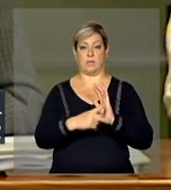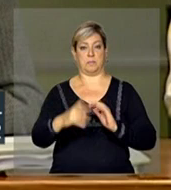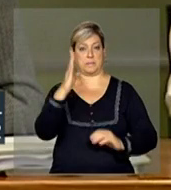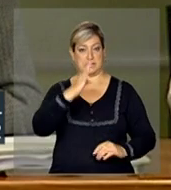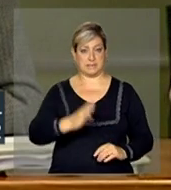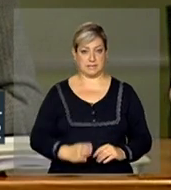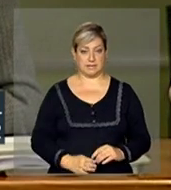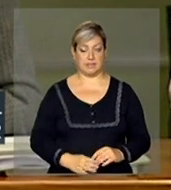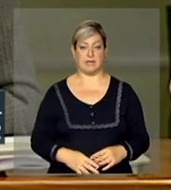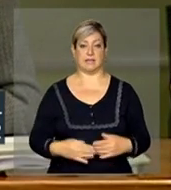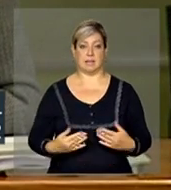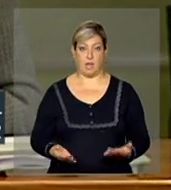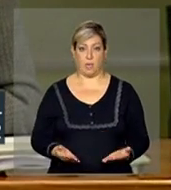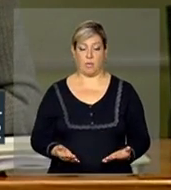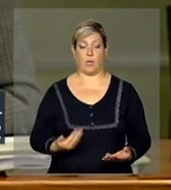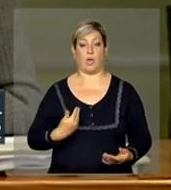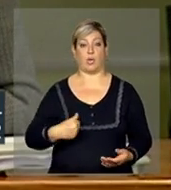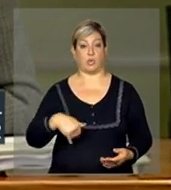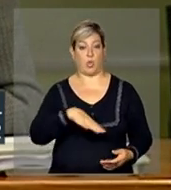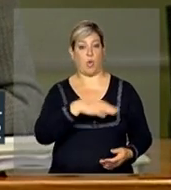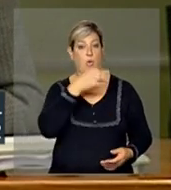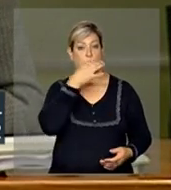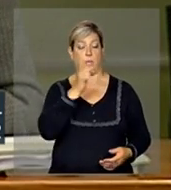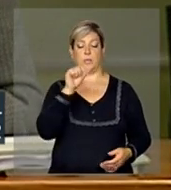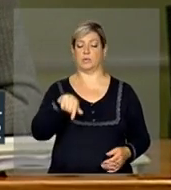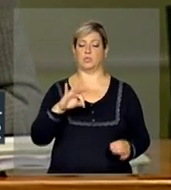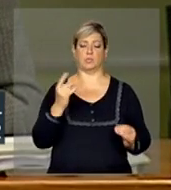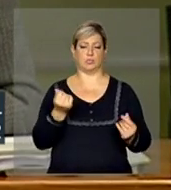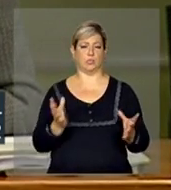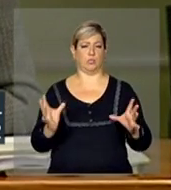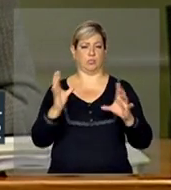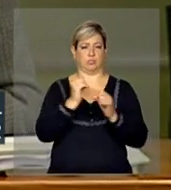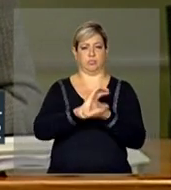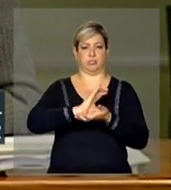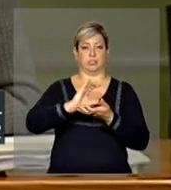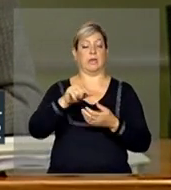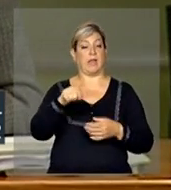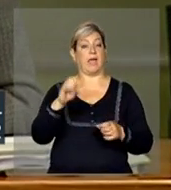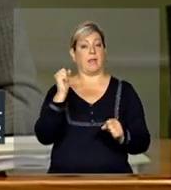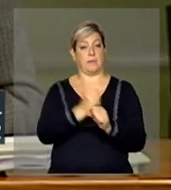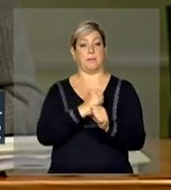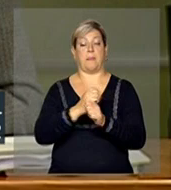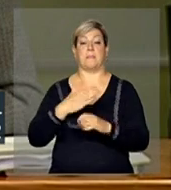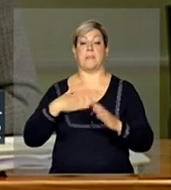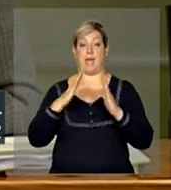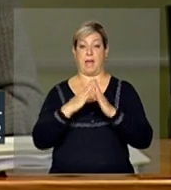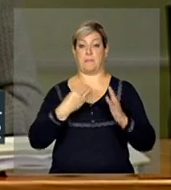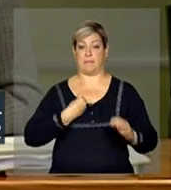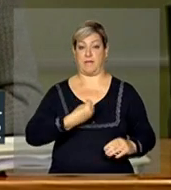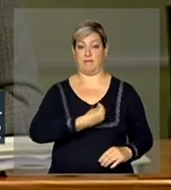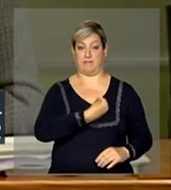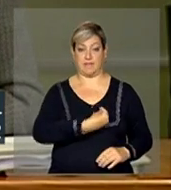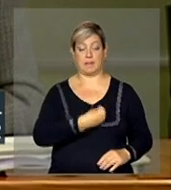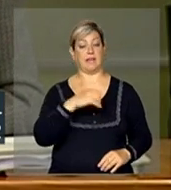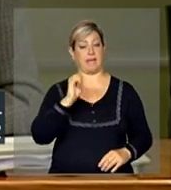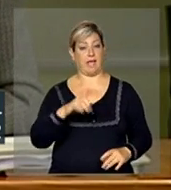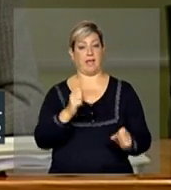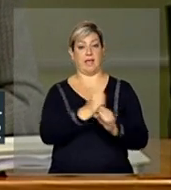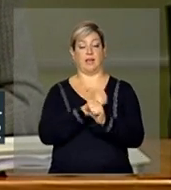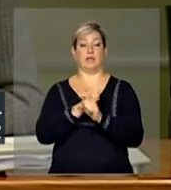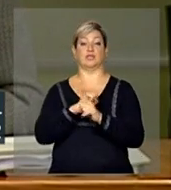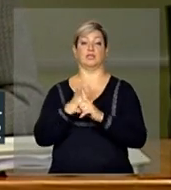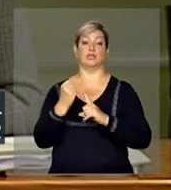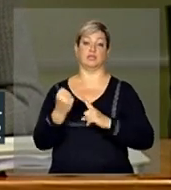brasileiro. Então, do nosso ponto de vista, todo esse volume de recursos é de infraestrutura. Minha Casa Minha Vida é infraestrutura